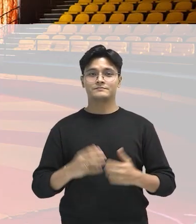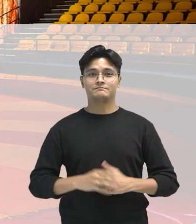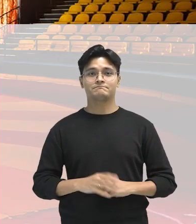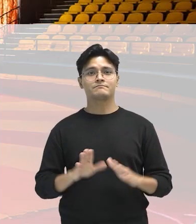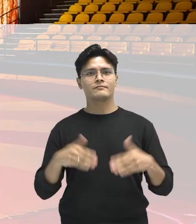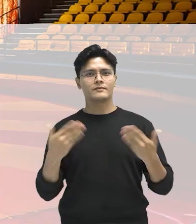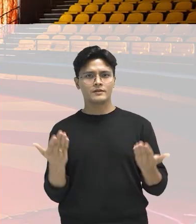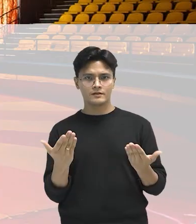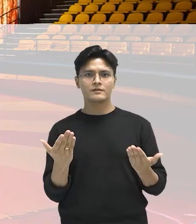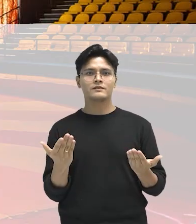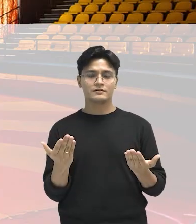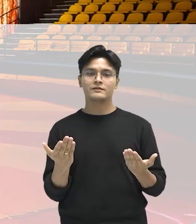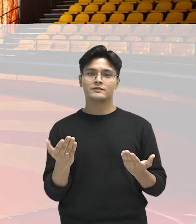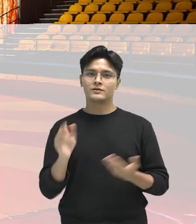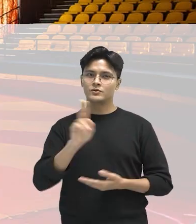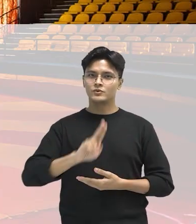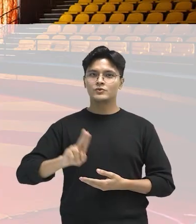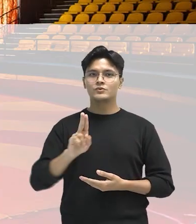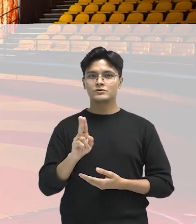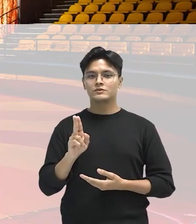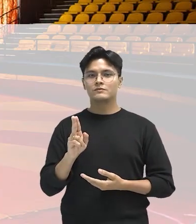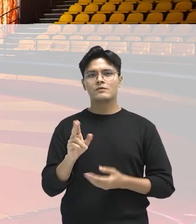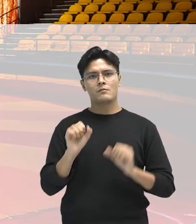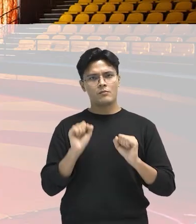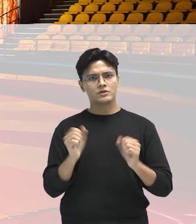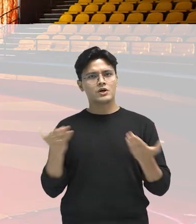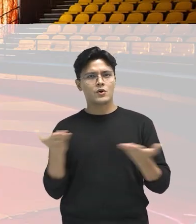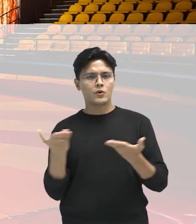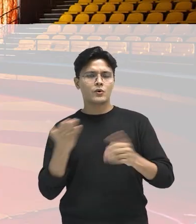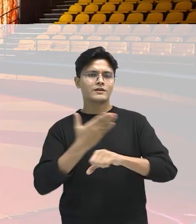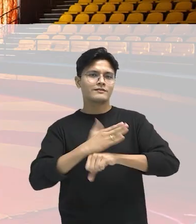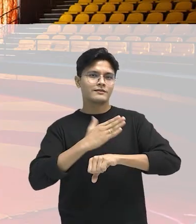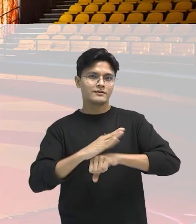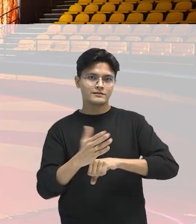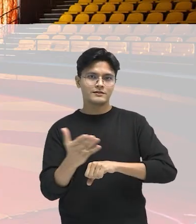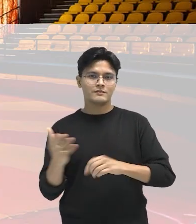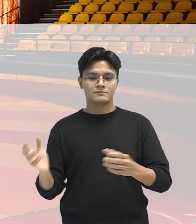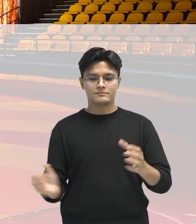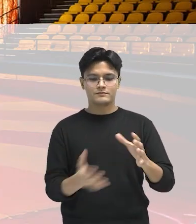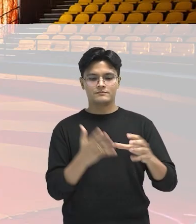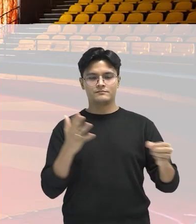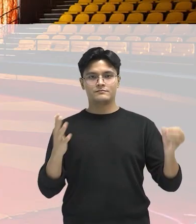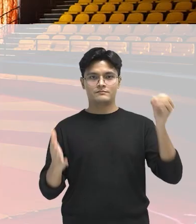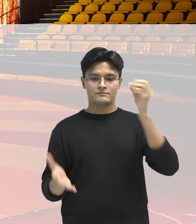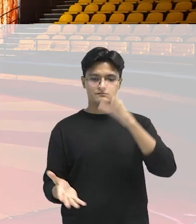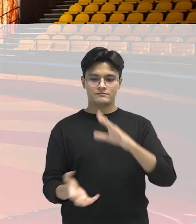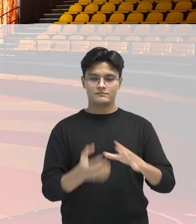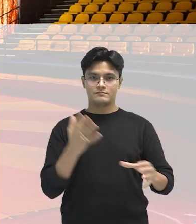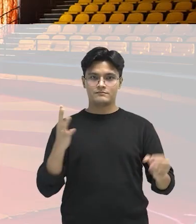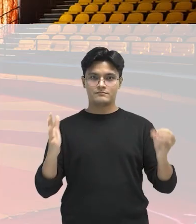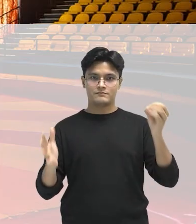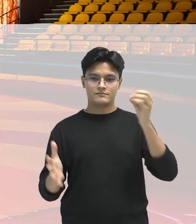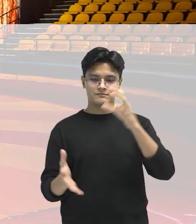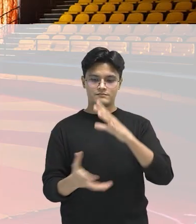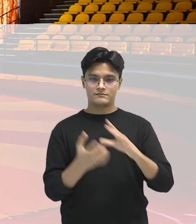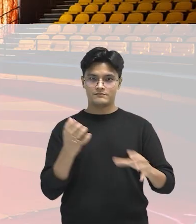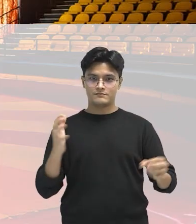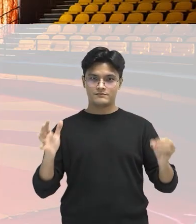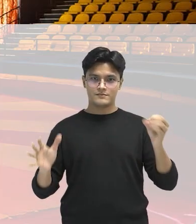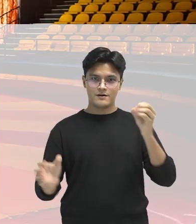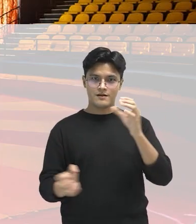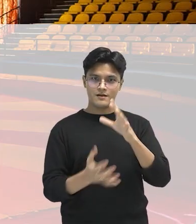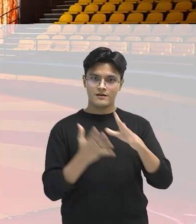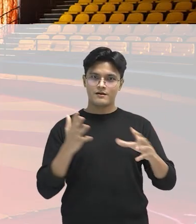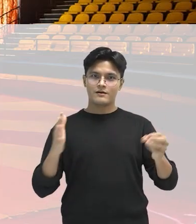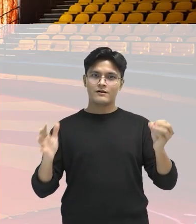Bom, depois que você já fez com uma, você pode ir treinando com apenas uma. Jogando para um lado e para o outro. E